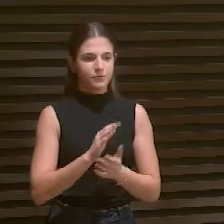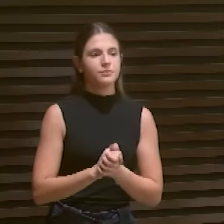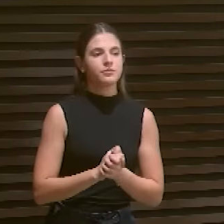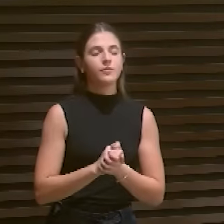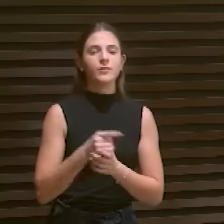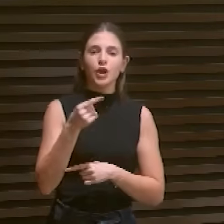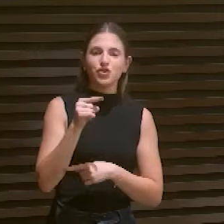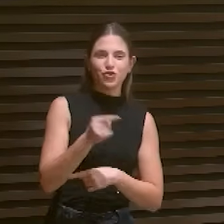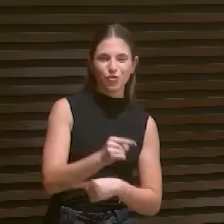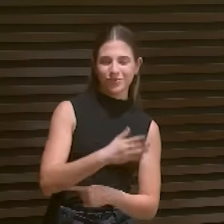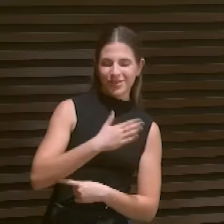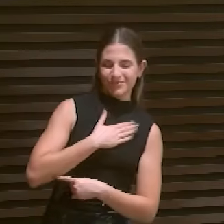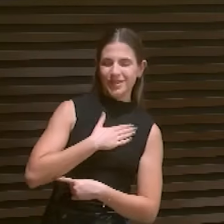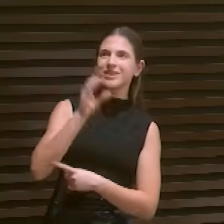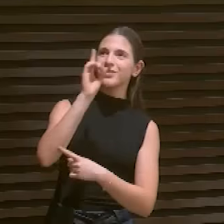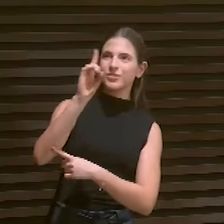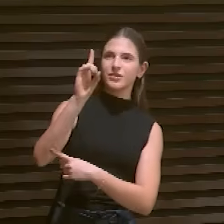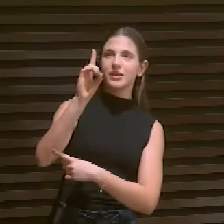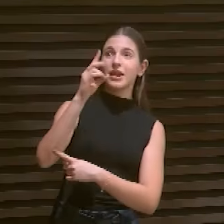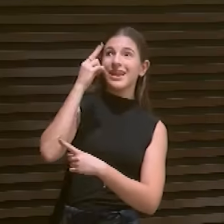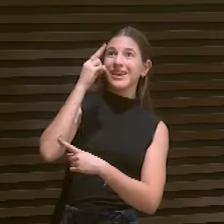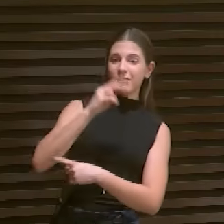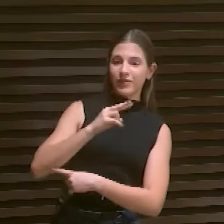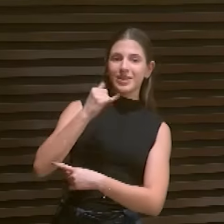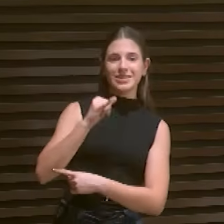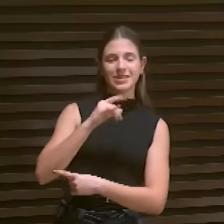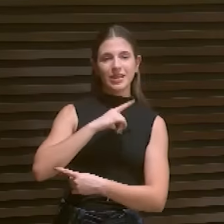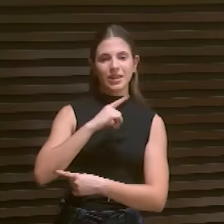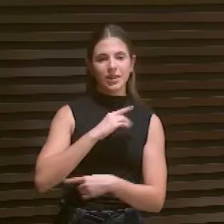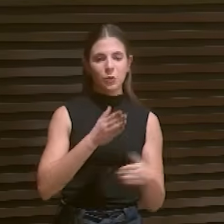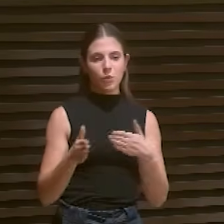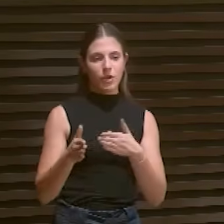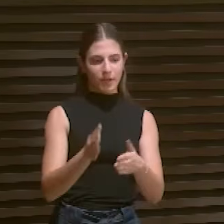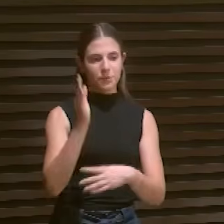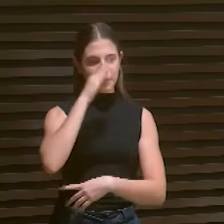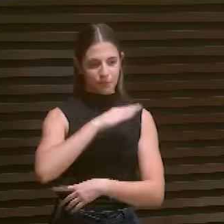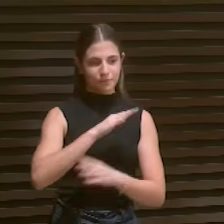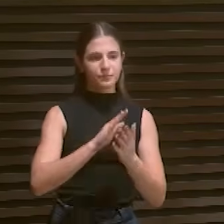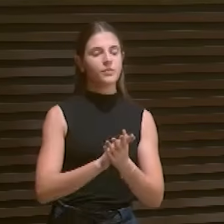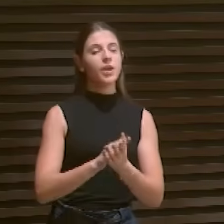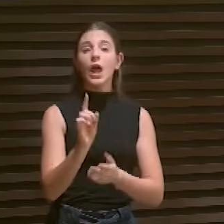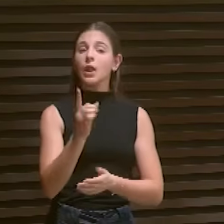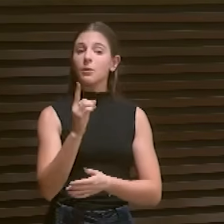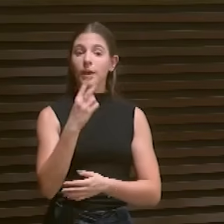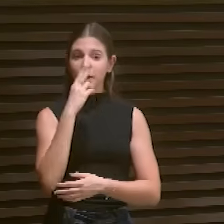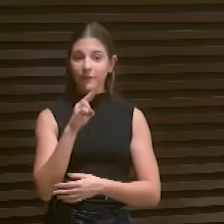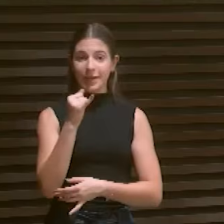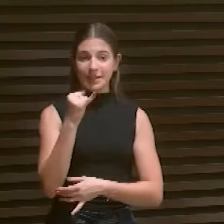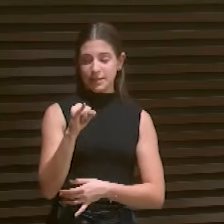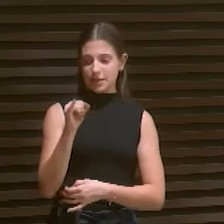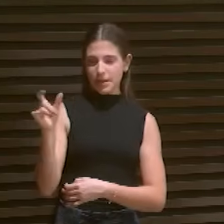Sonda-me, ó Deus, e vê se há em mim algum caminho mau. Não é para você ver se o outro está no caminho